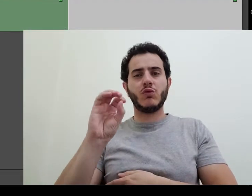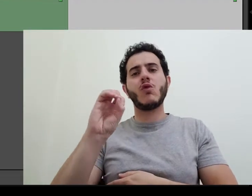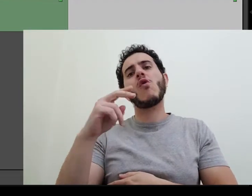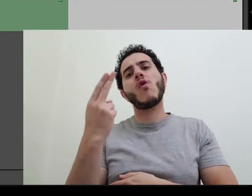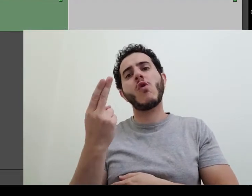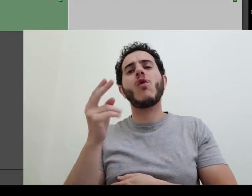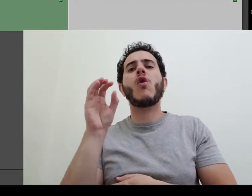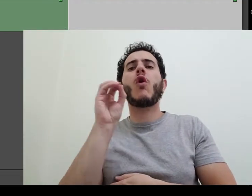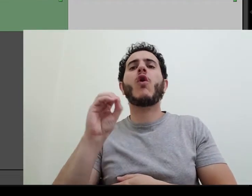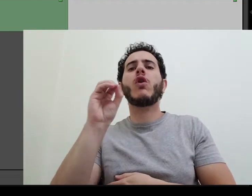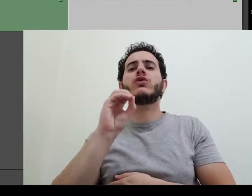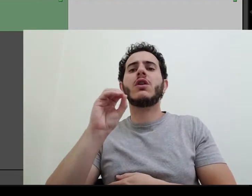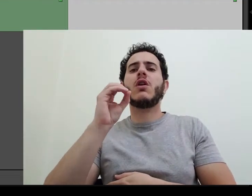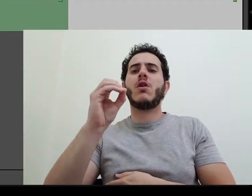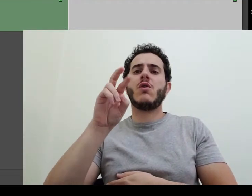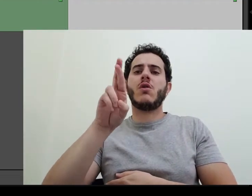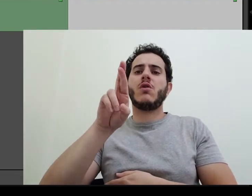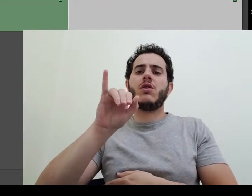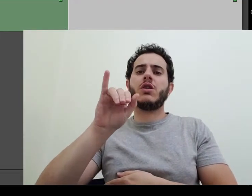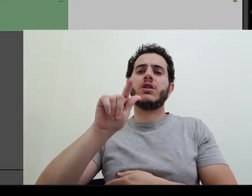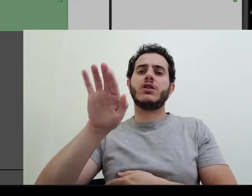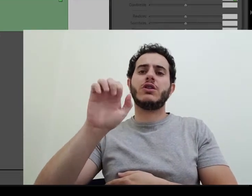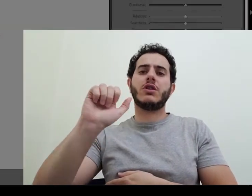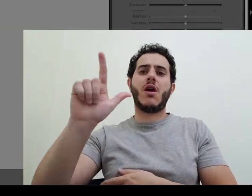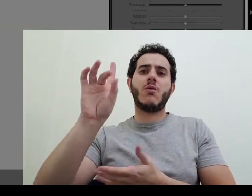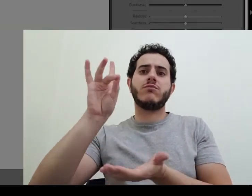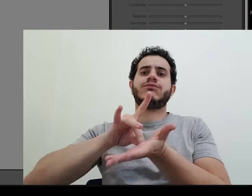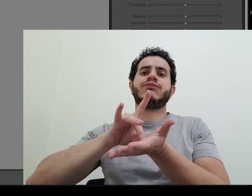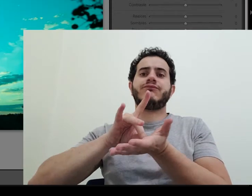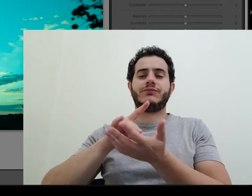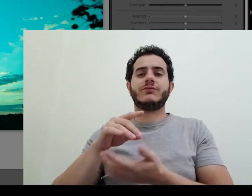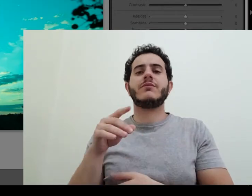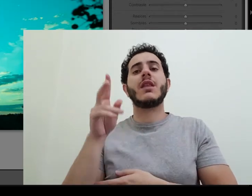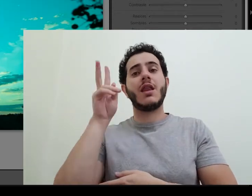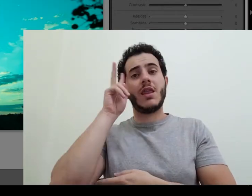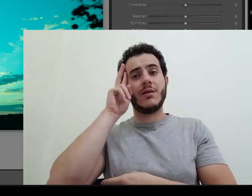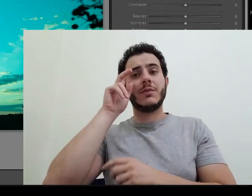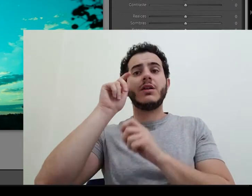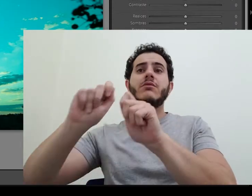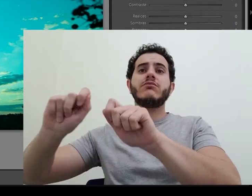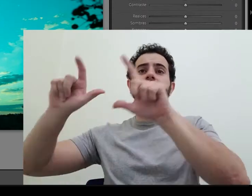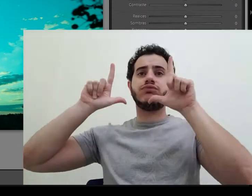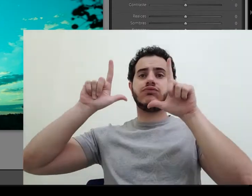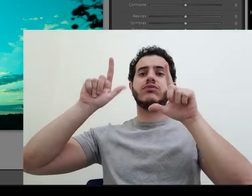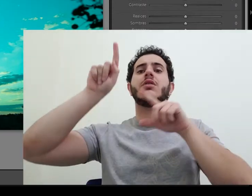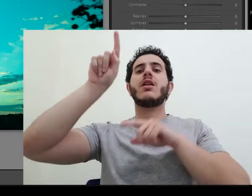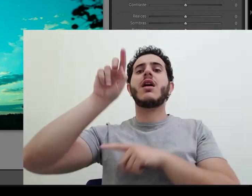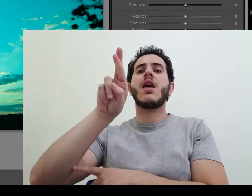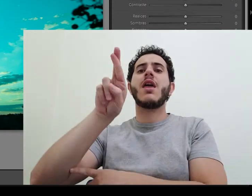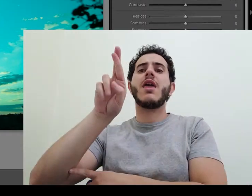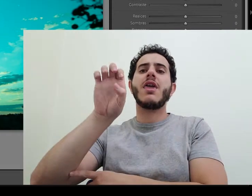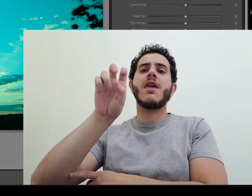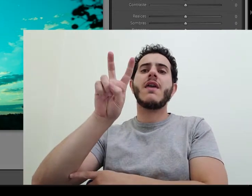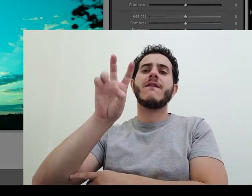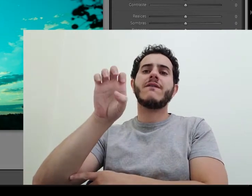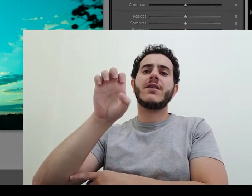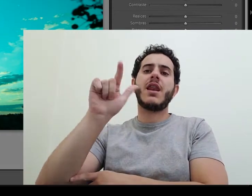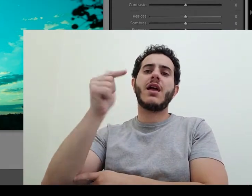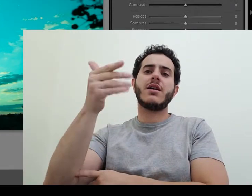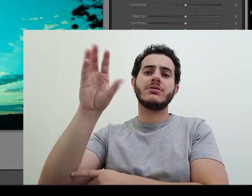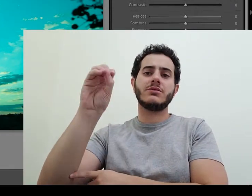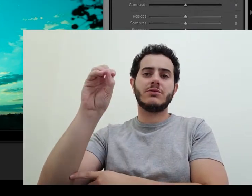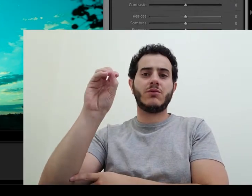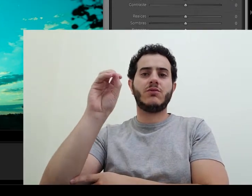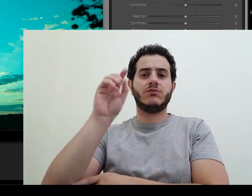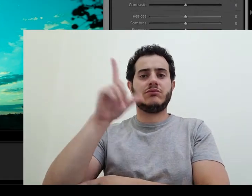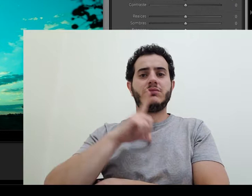até aqui, eu vou mudar para o módulo Revelação, vim para o módulo Revelação e vou abrir, deixar aqui o navegador aberto,